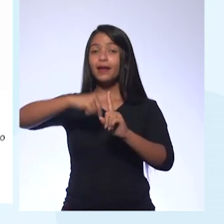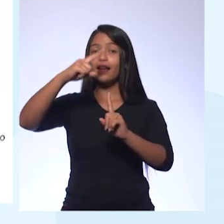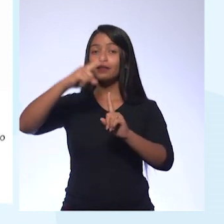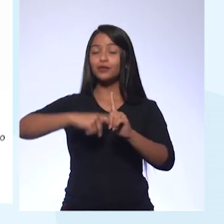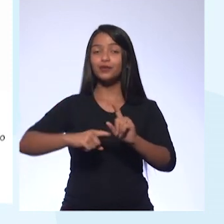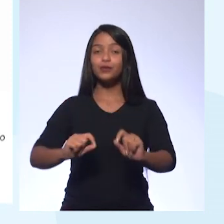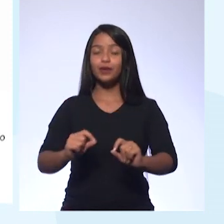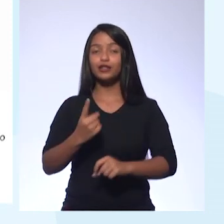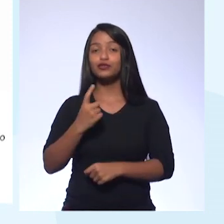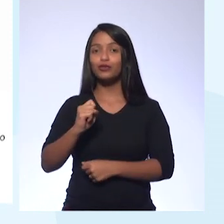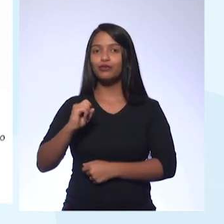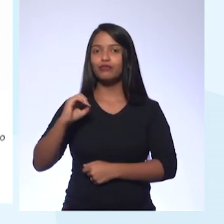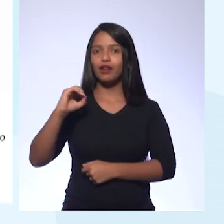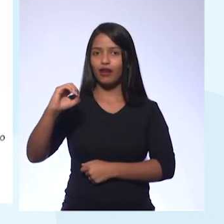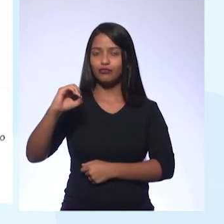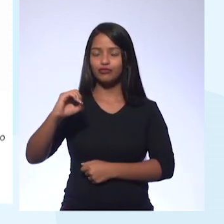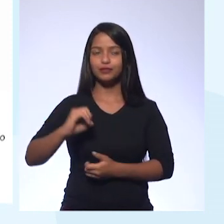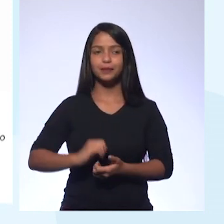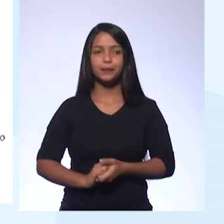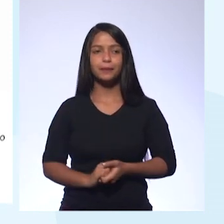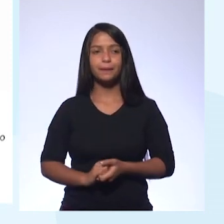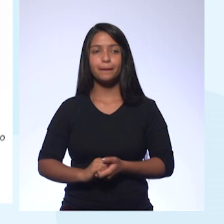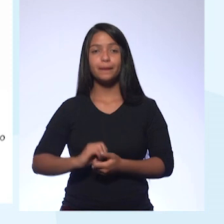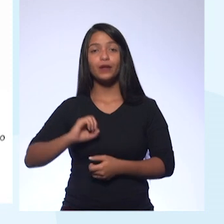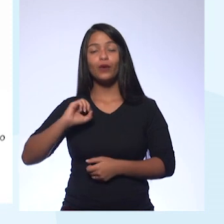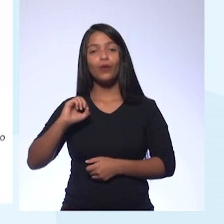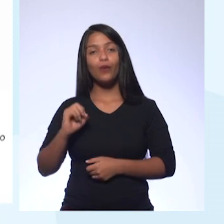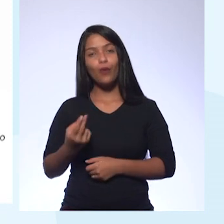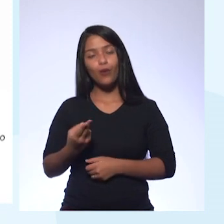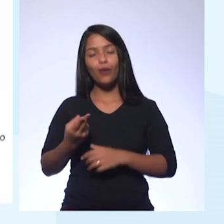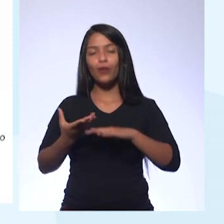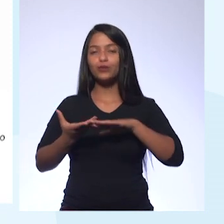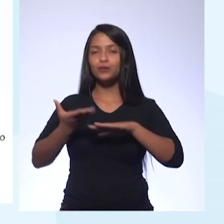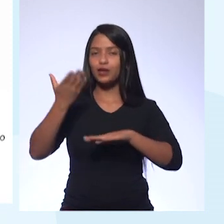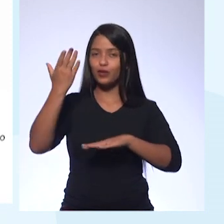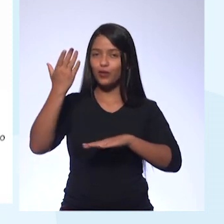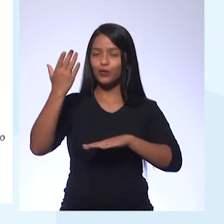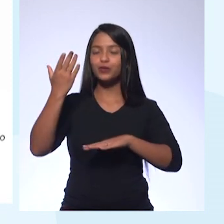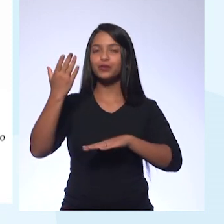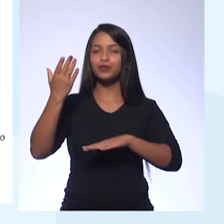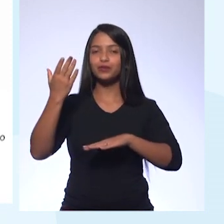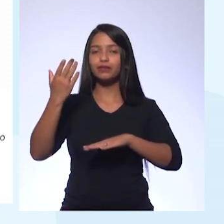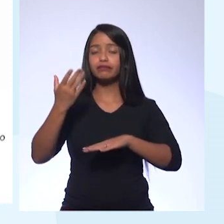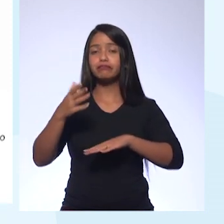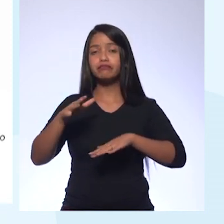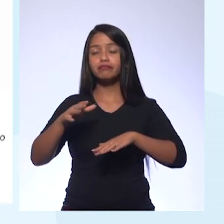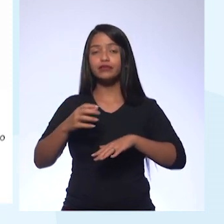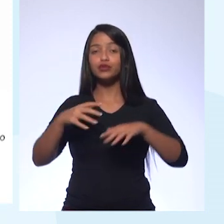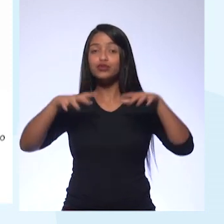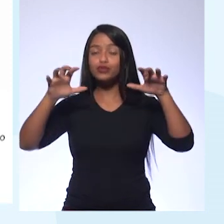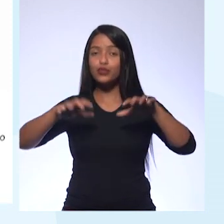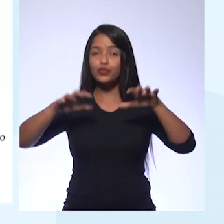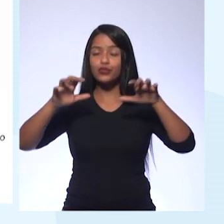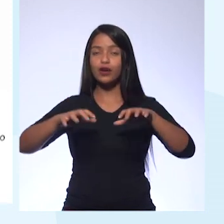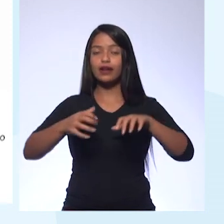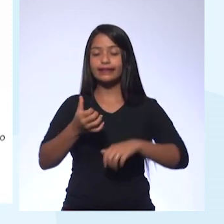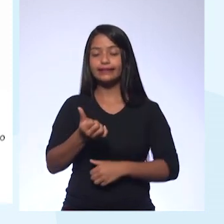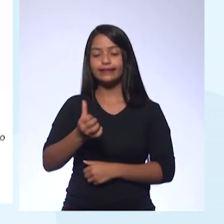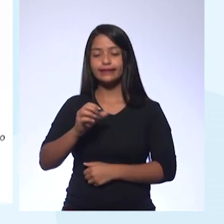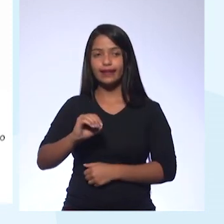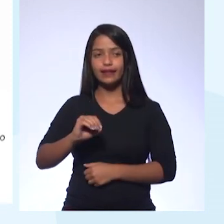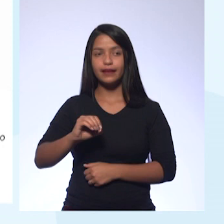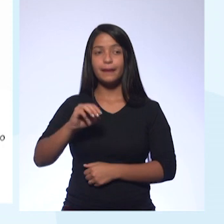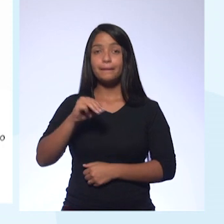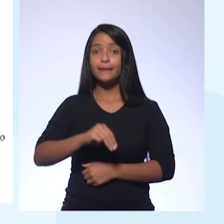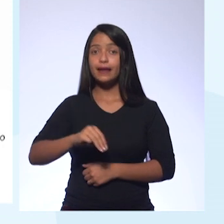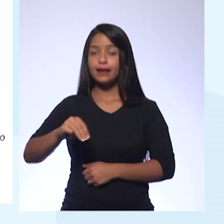de 18 graus, tá? Ou superior e significativa quantidade de chuva de pelo menos 60 milímetros